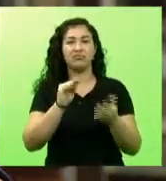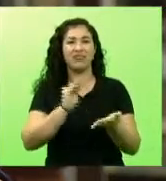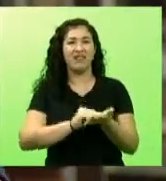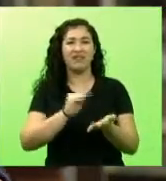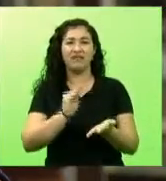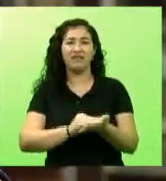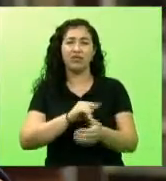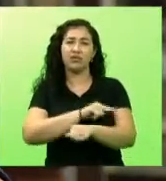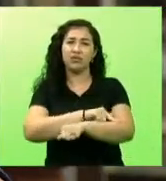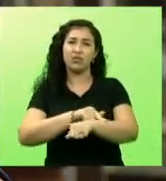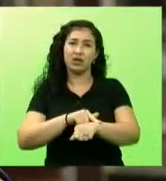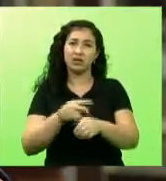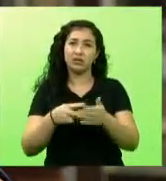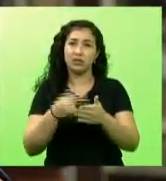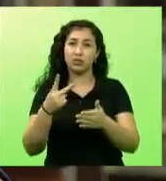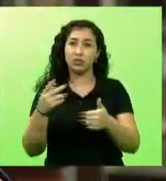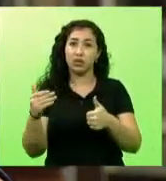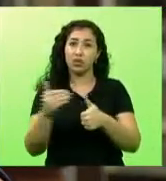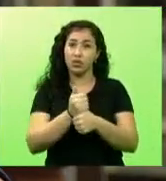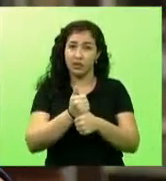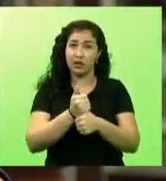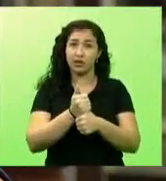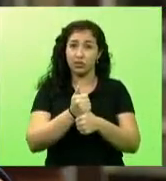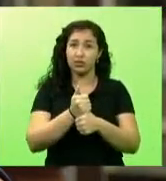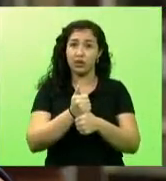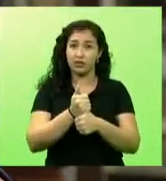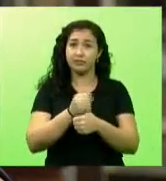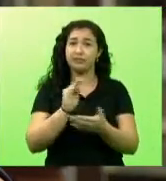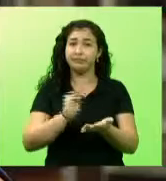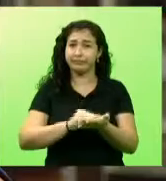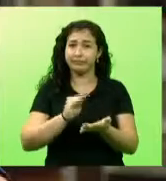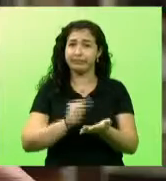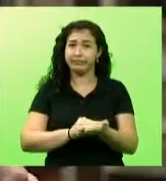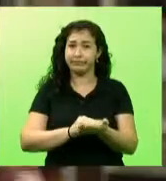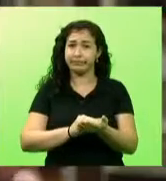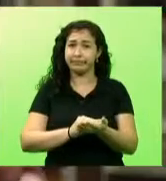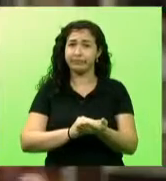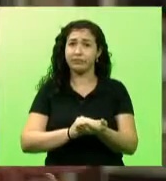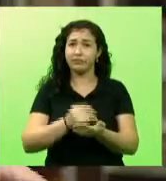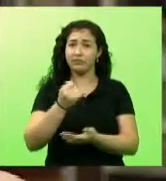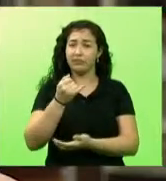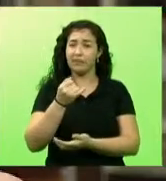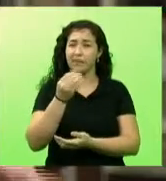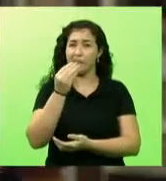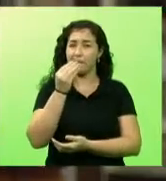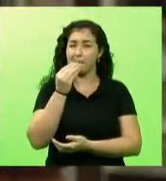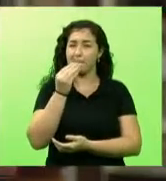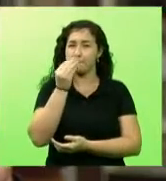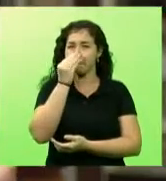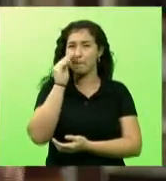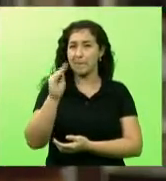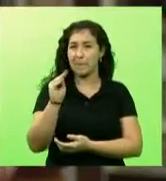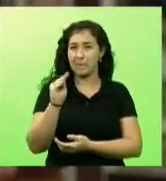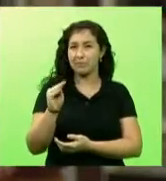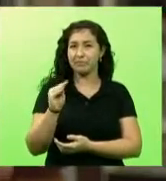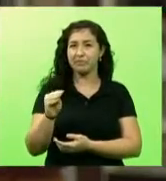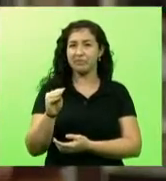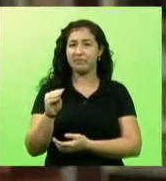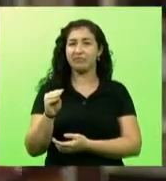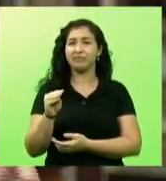a vice-governadora, com essa mesma falta de educação, com a mesma hostilidade, com o mesmo